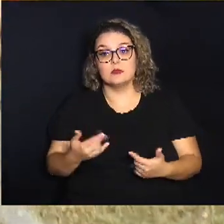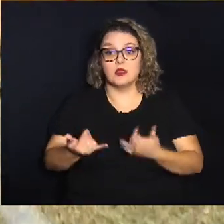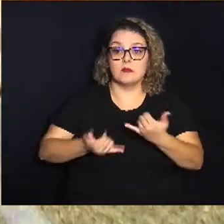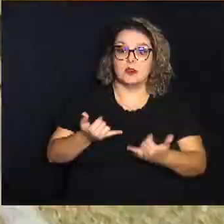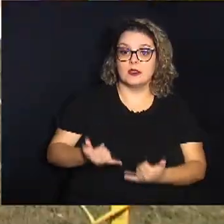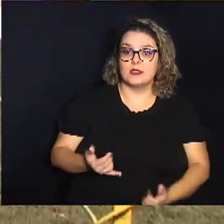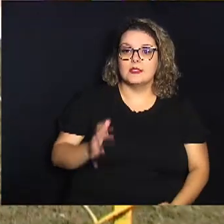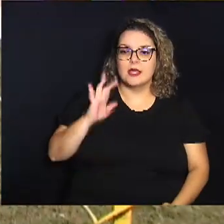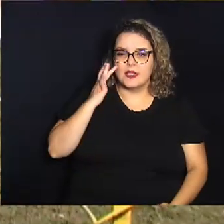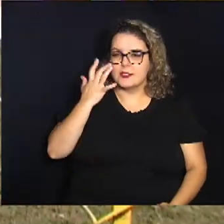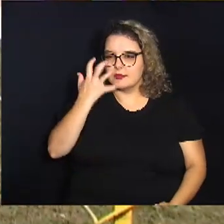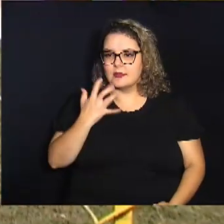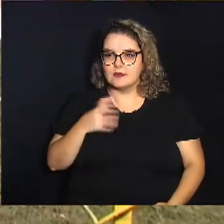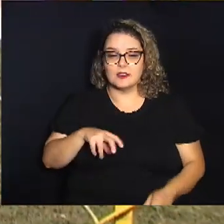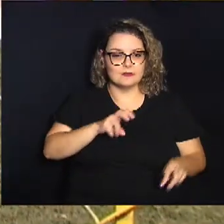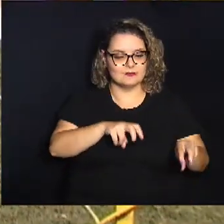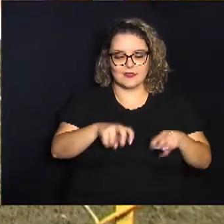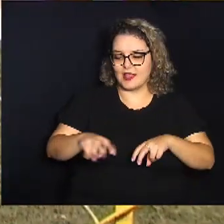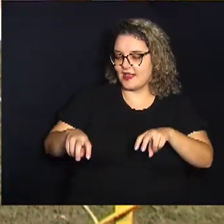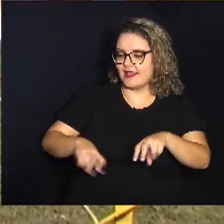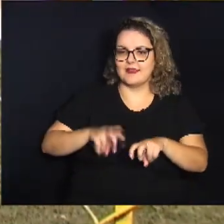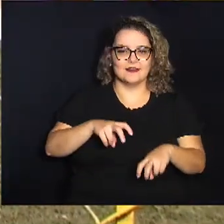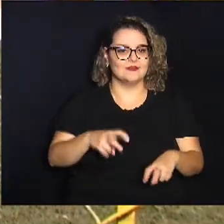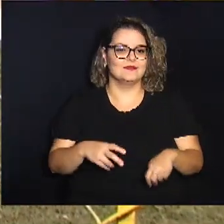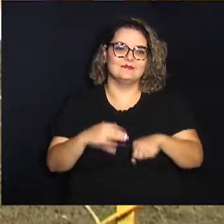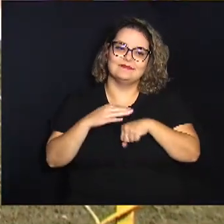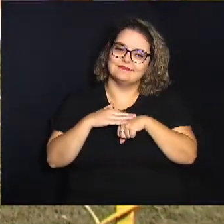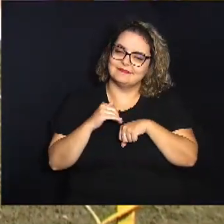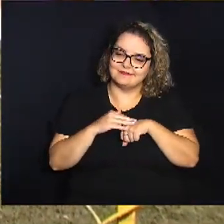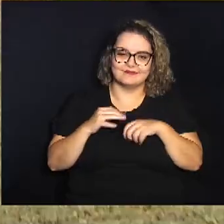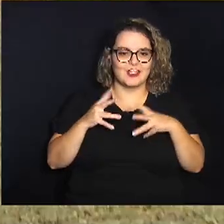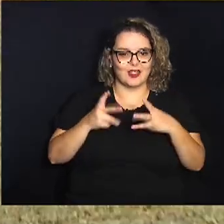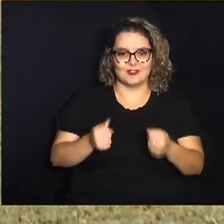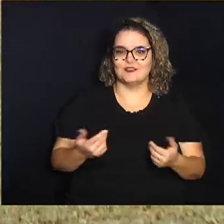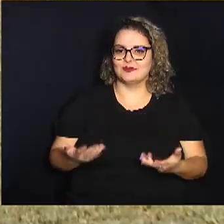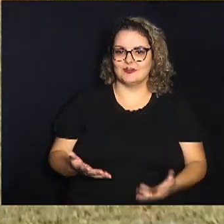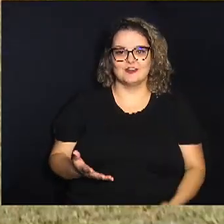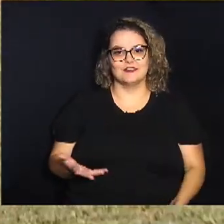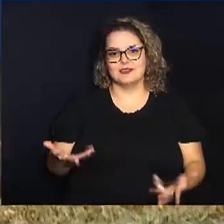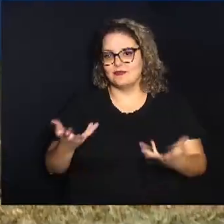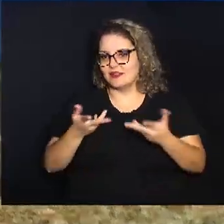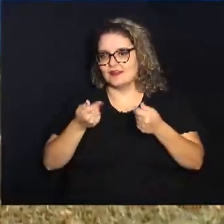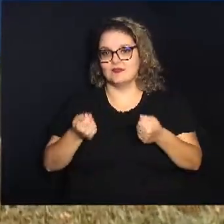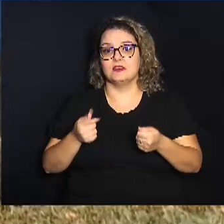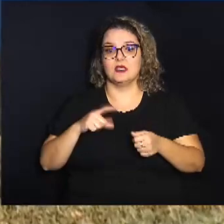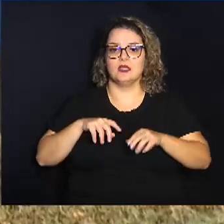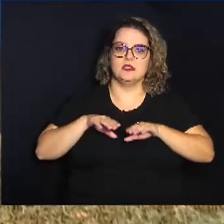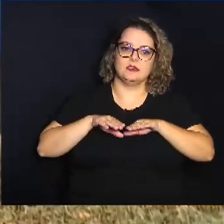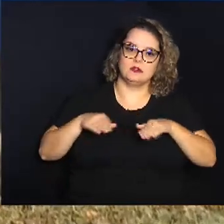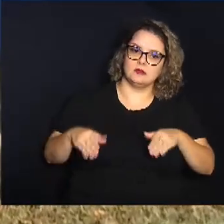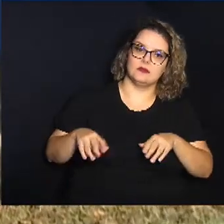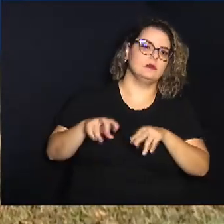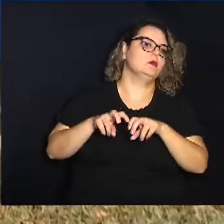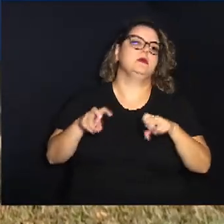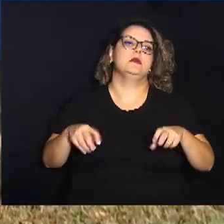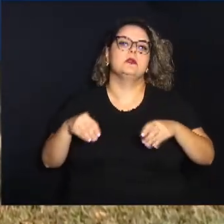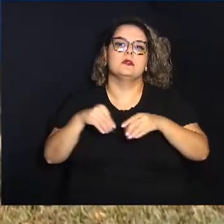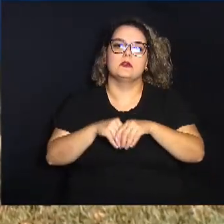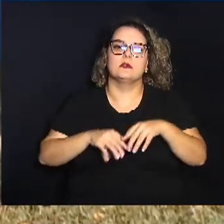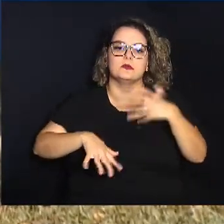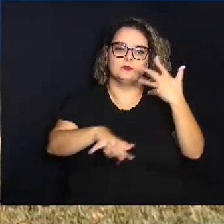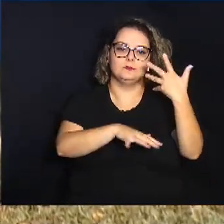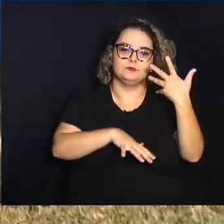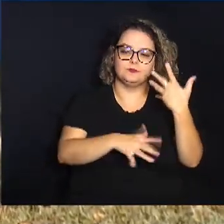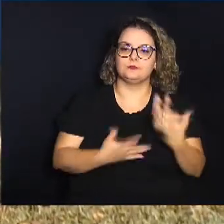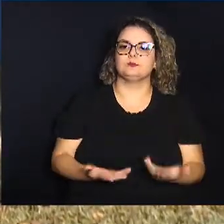é bravo, ele chega ali e ele fica muito carinhoso com todo mundo. E aí tem os bancos, que é dentro da praça, essas praças são